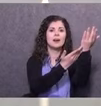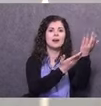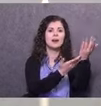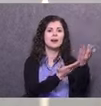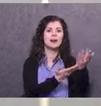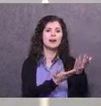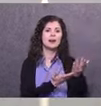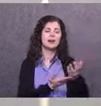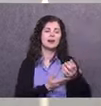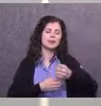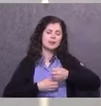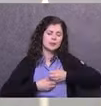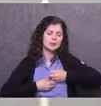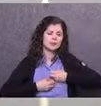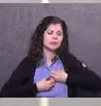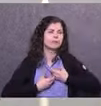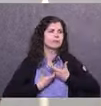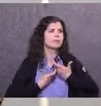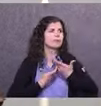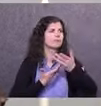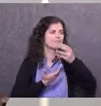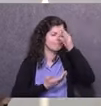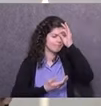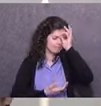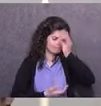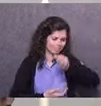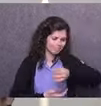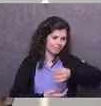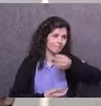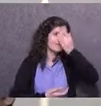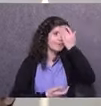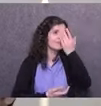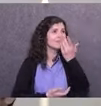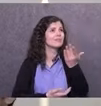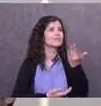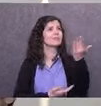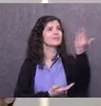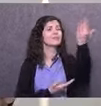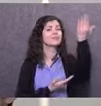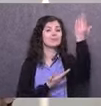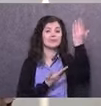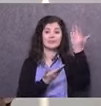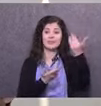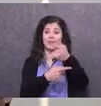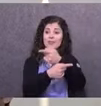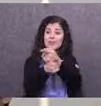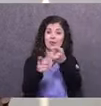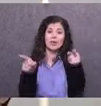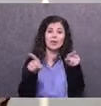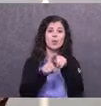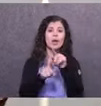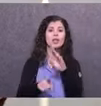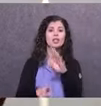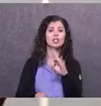Glorificai-o, vós todos os filhos de Jacó,